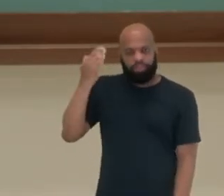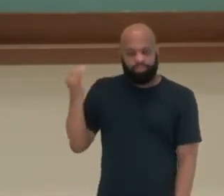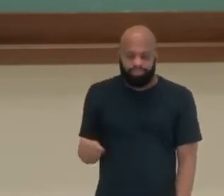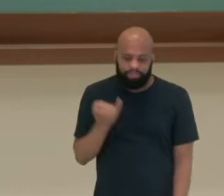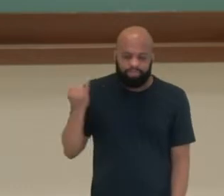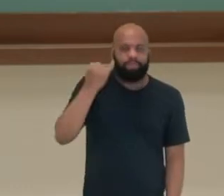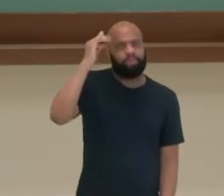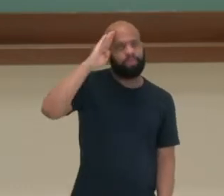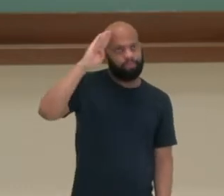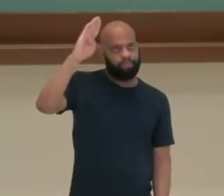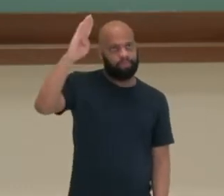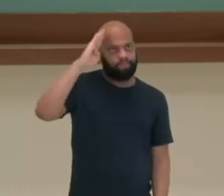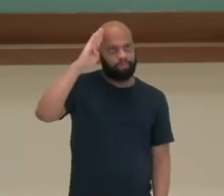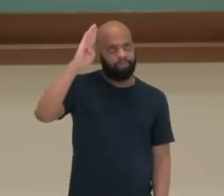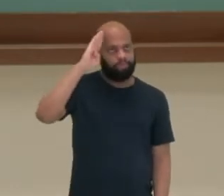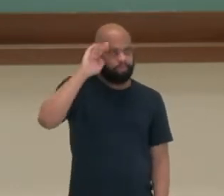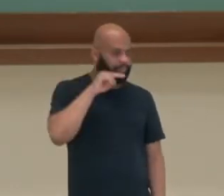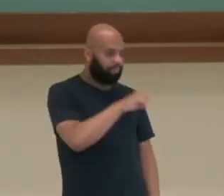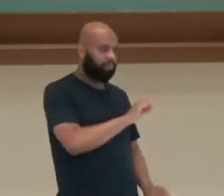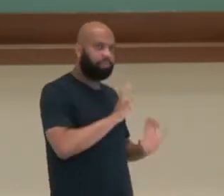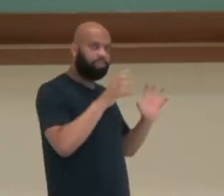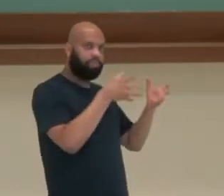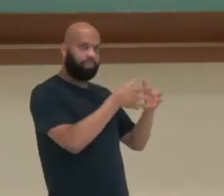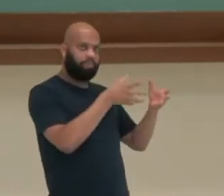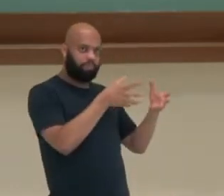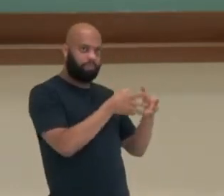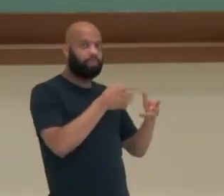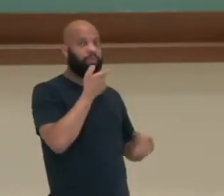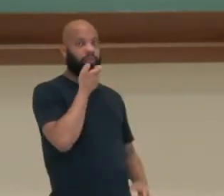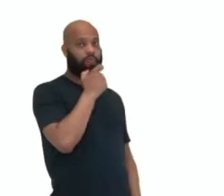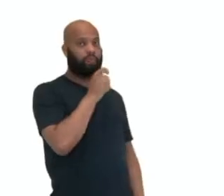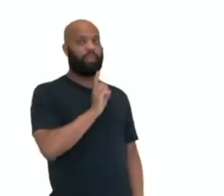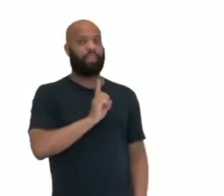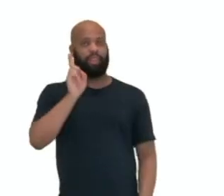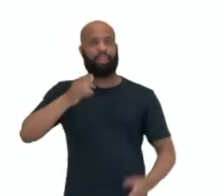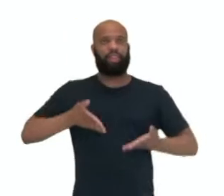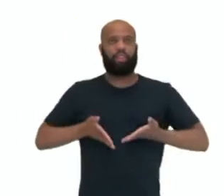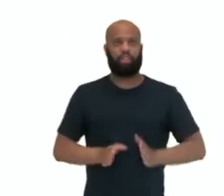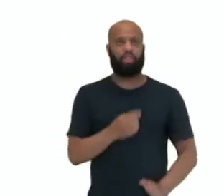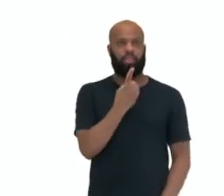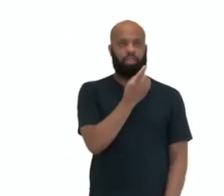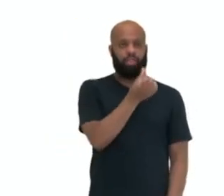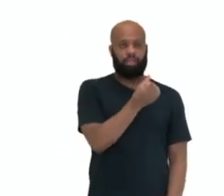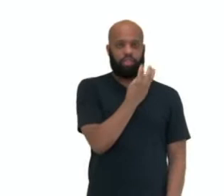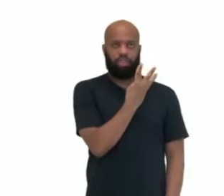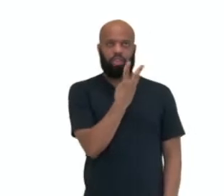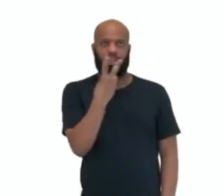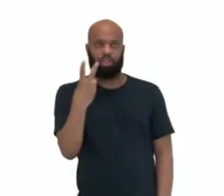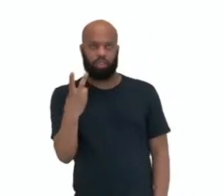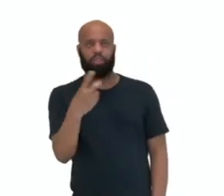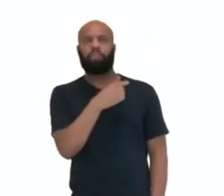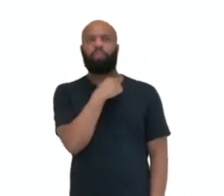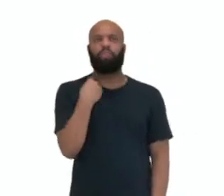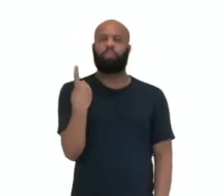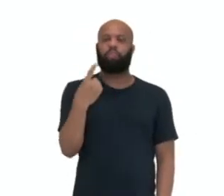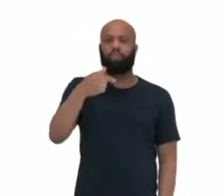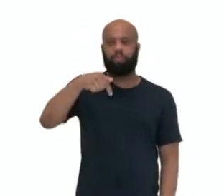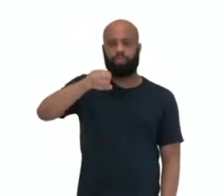principais empiristas britânicos. Locke nasceu em 1632 e morreu